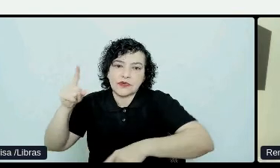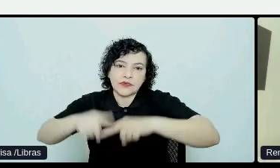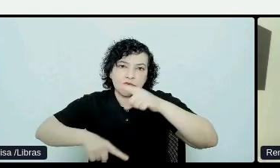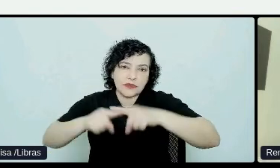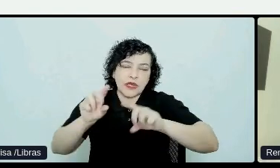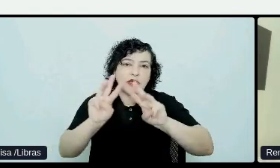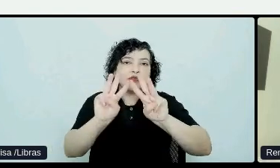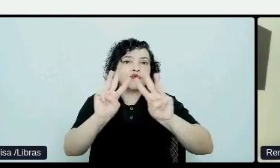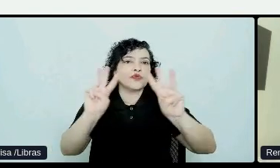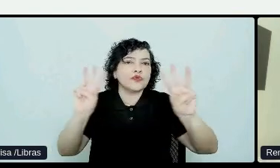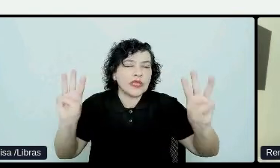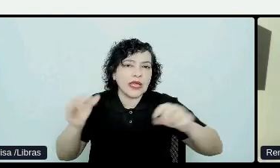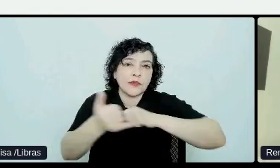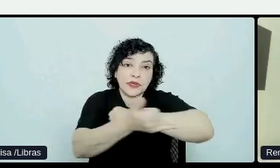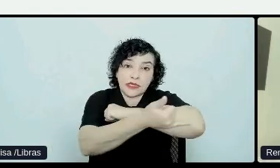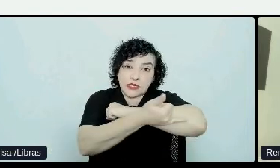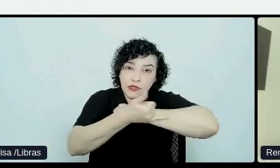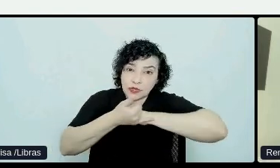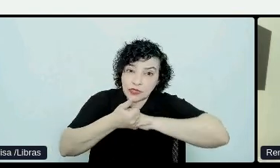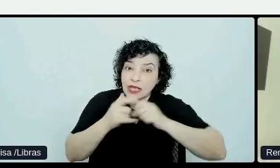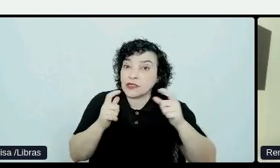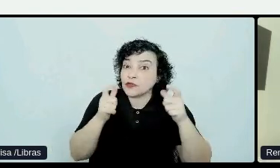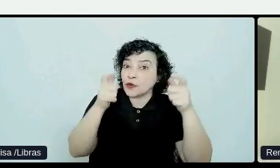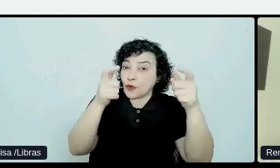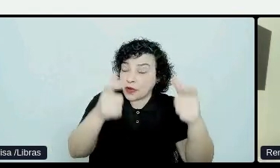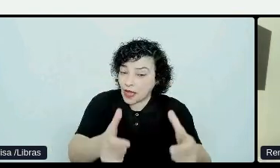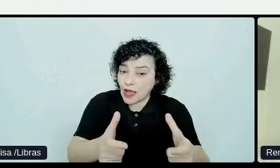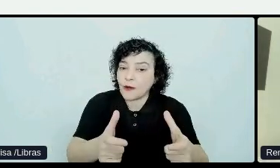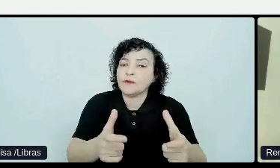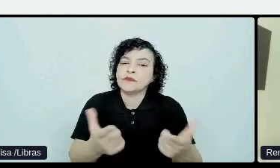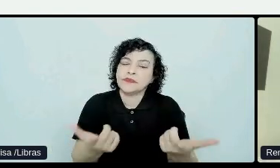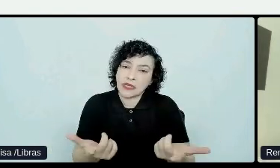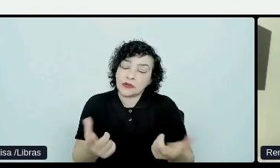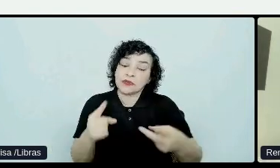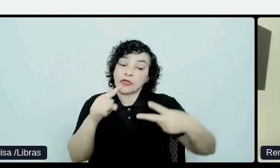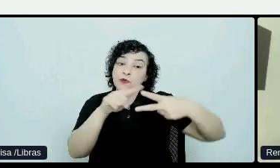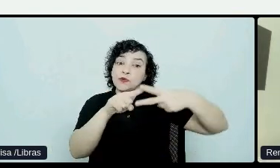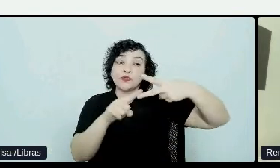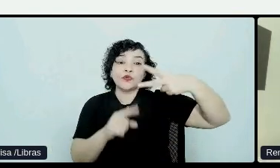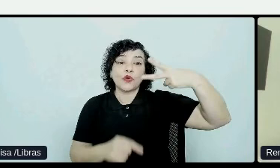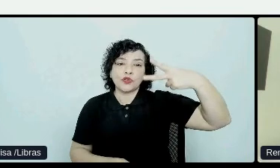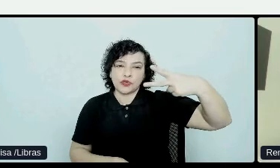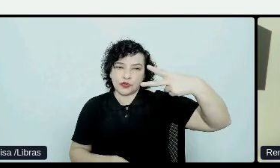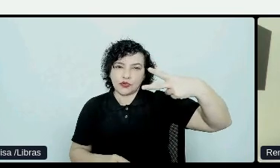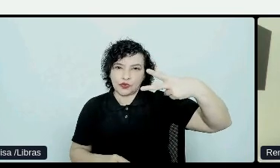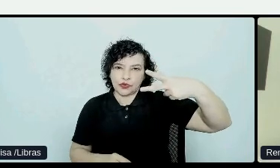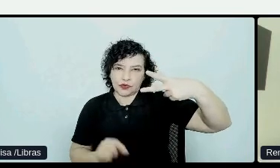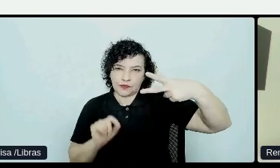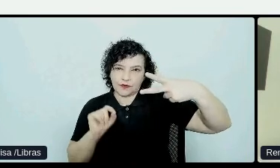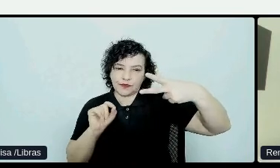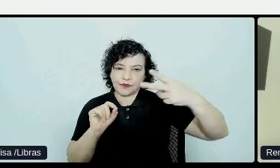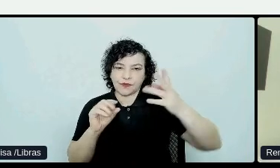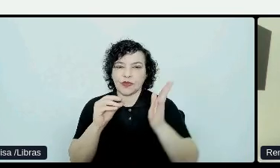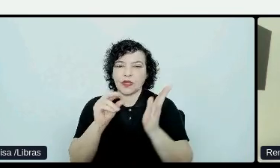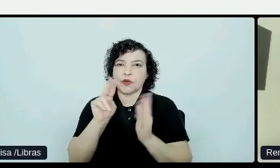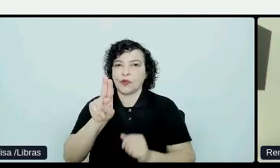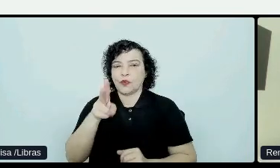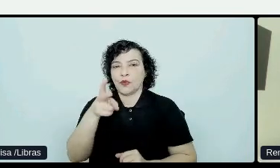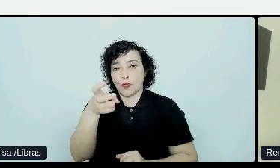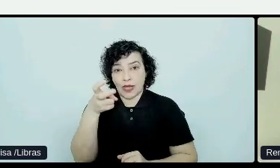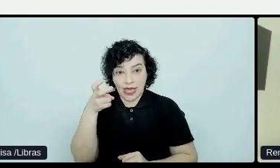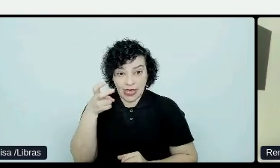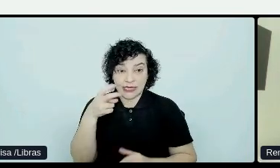está estruturado na parte de localização. Então, são 2 itens, né, que o UX